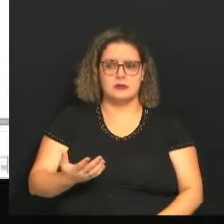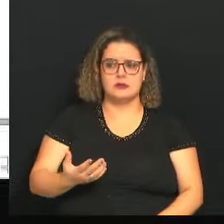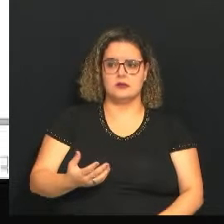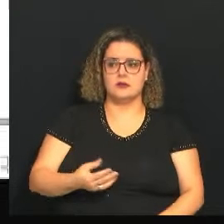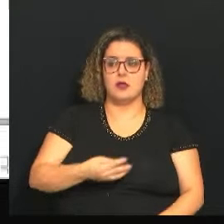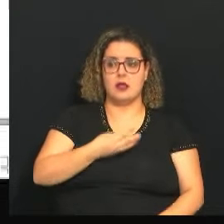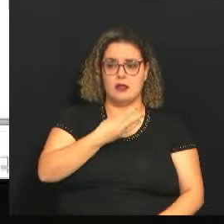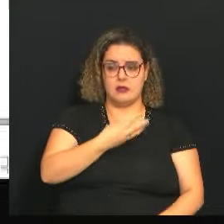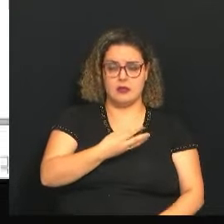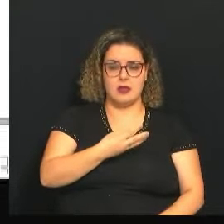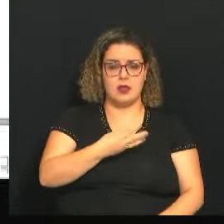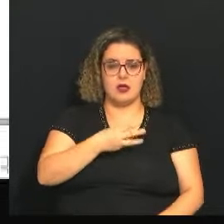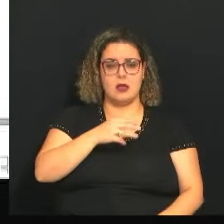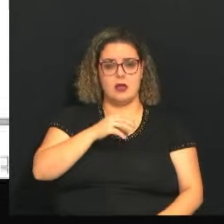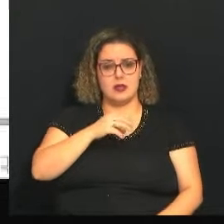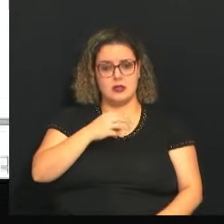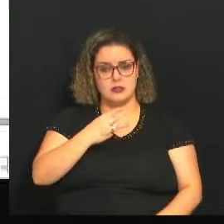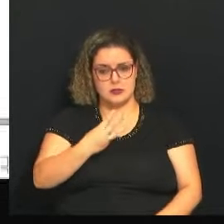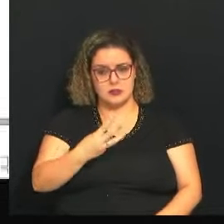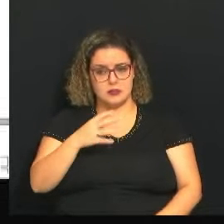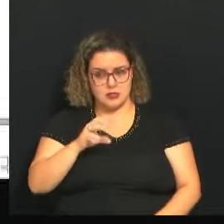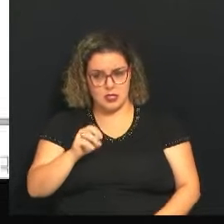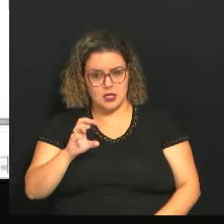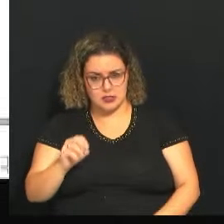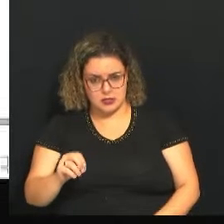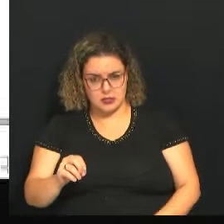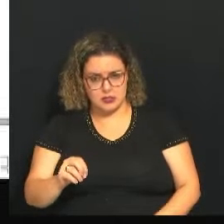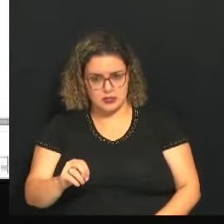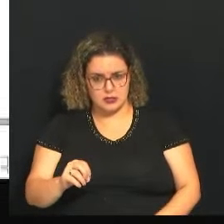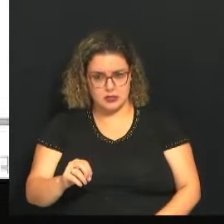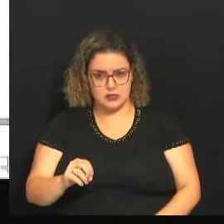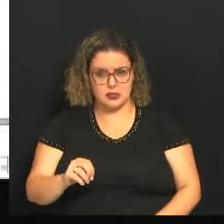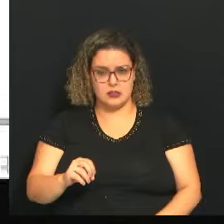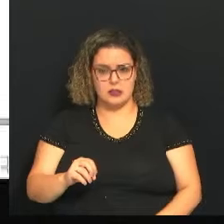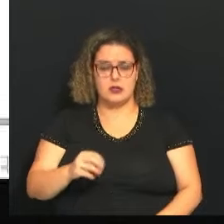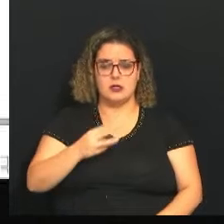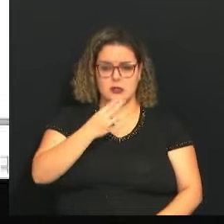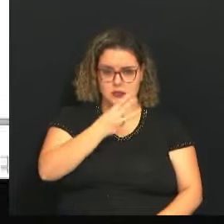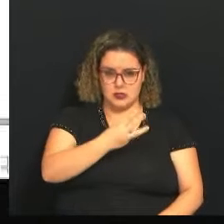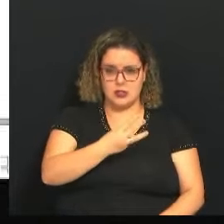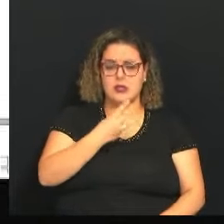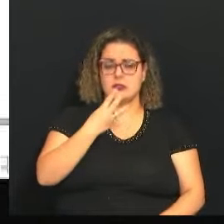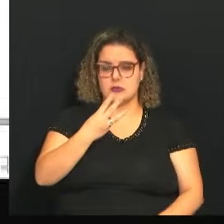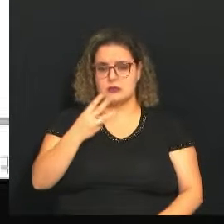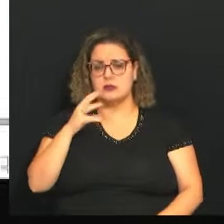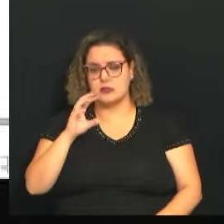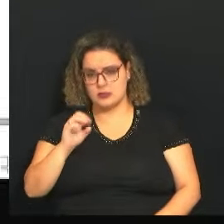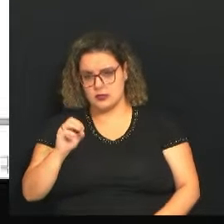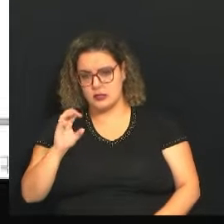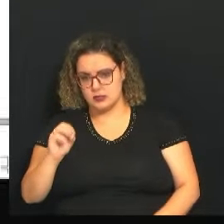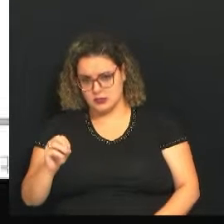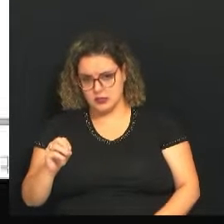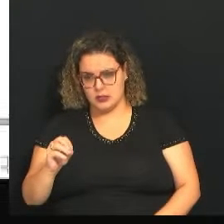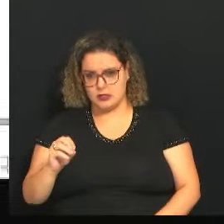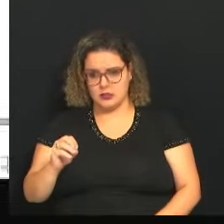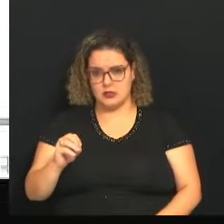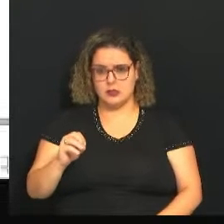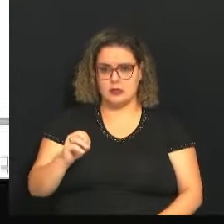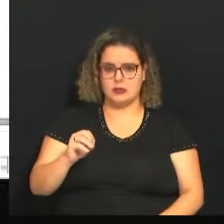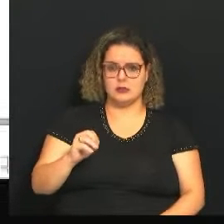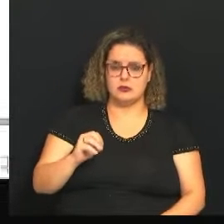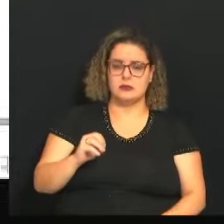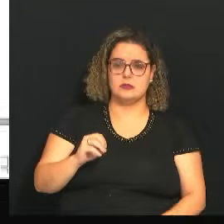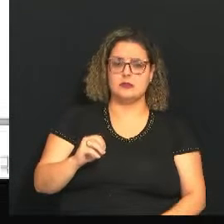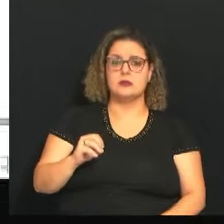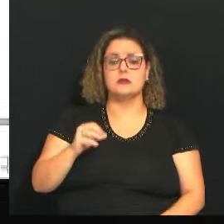na LOA de 2022, se 3.300 é o que está na LOA de 2022,